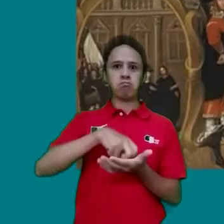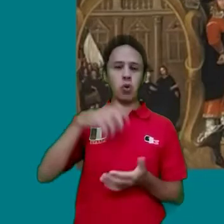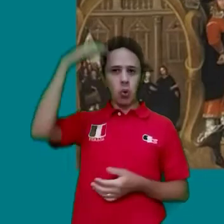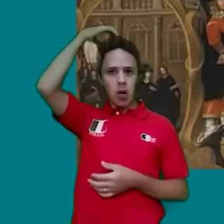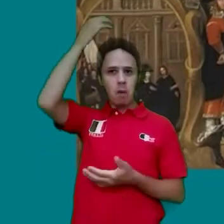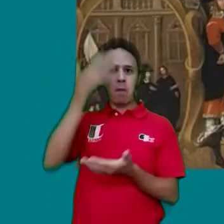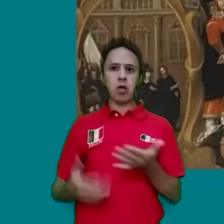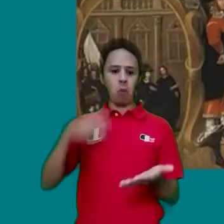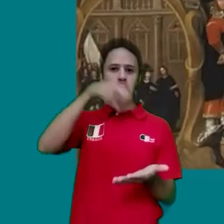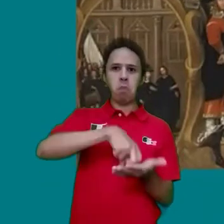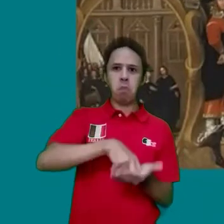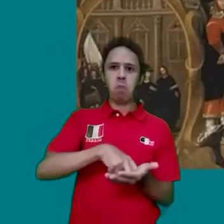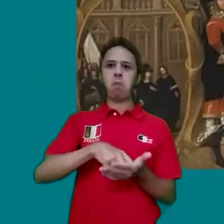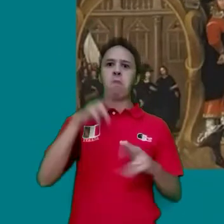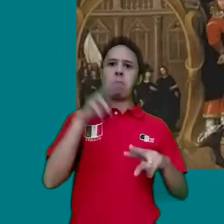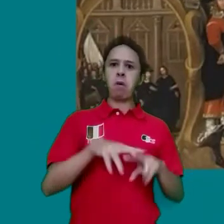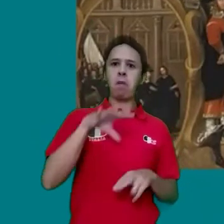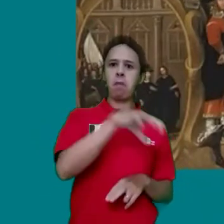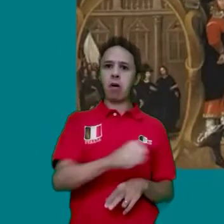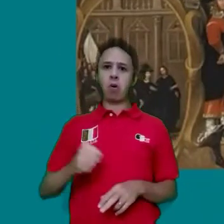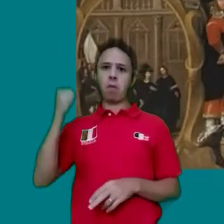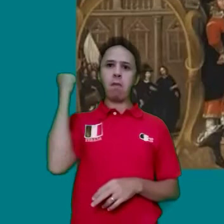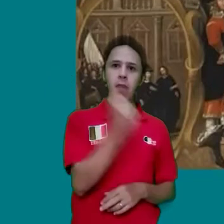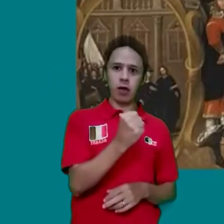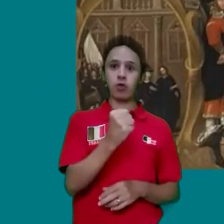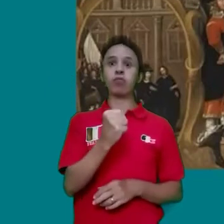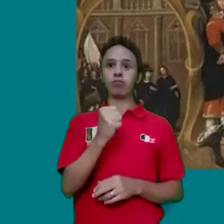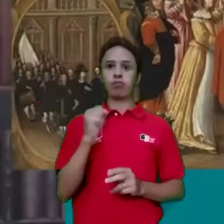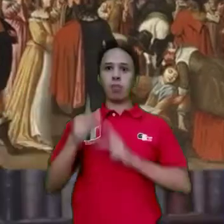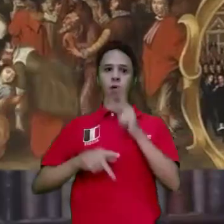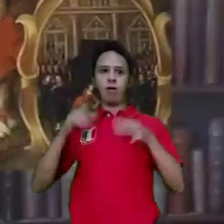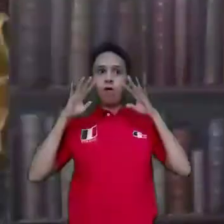Suprema Corte, condenado e executado em praça pública.